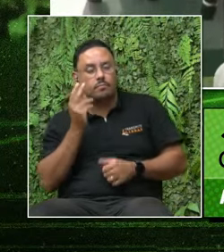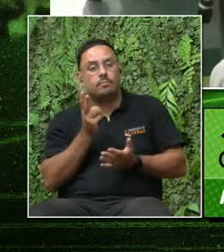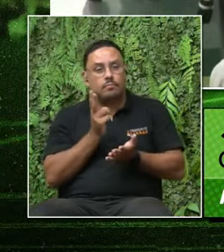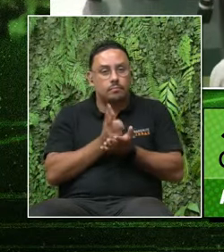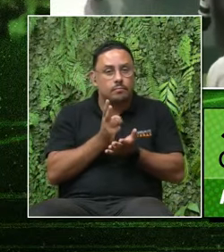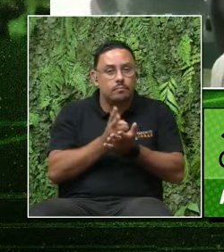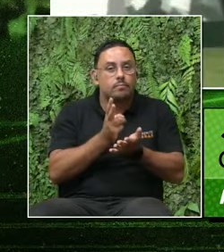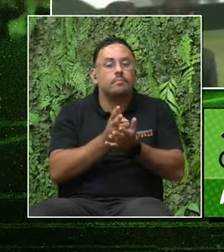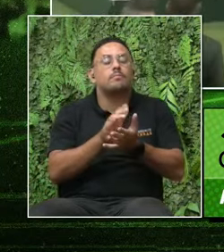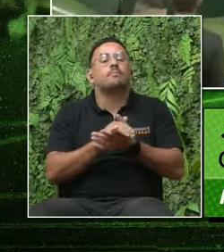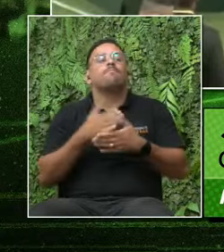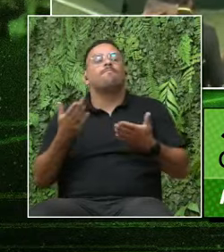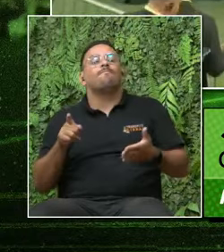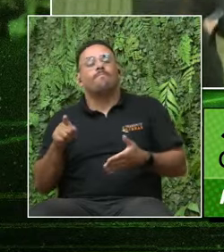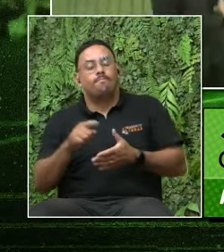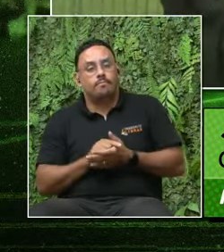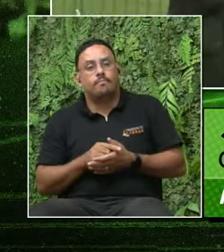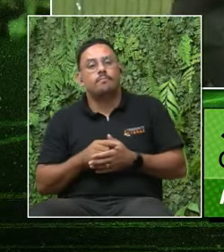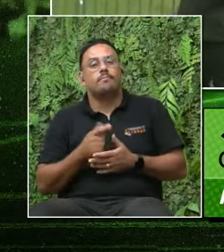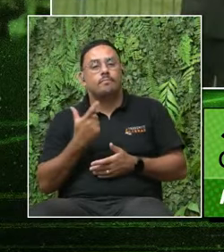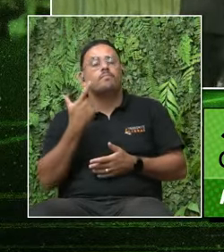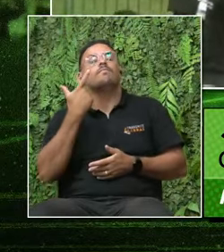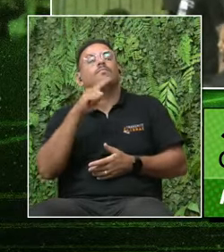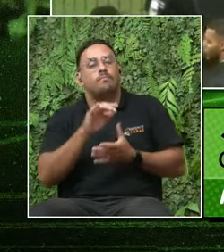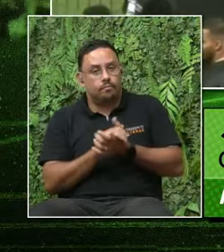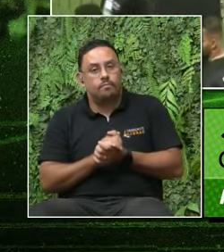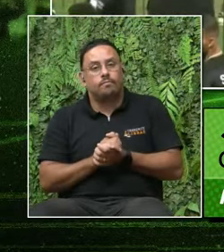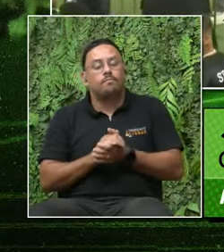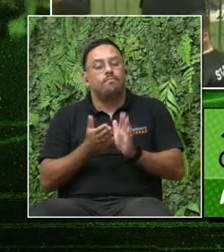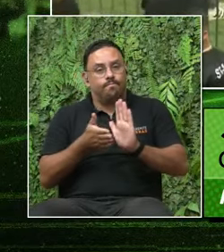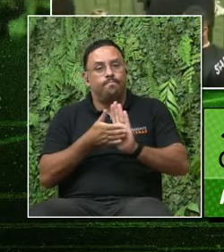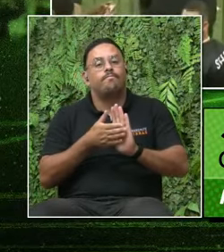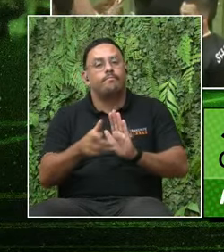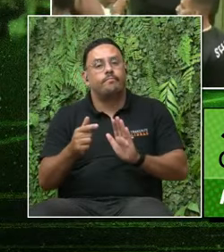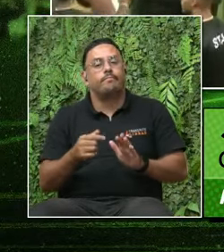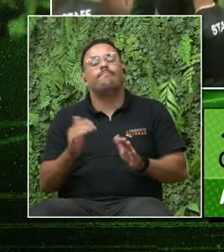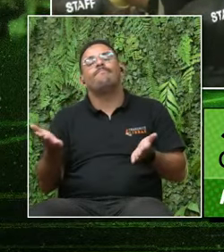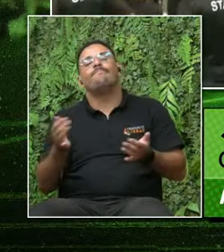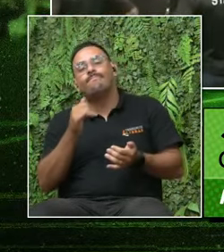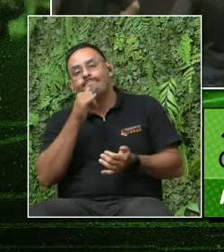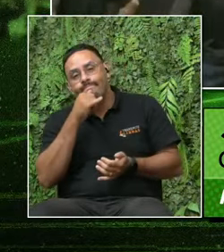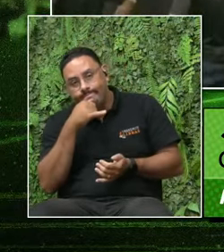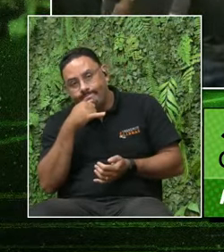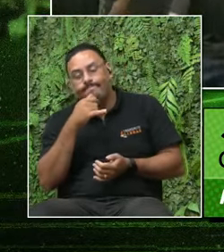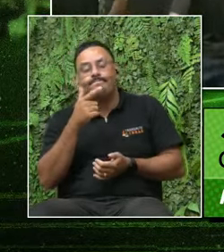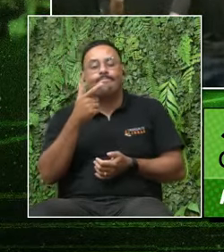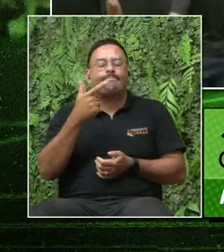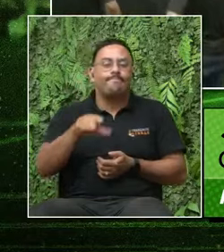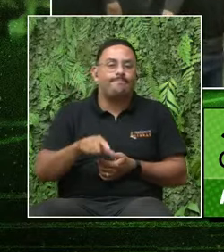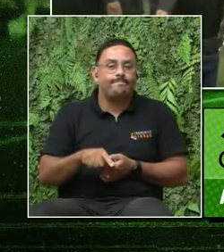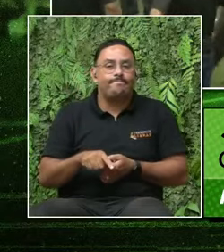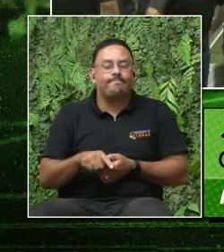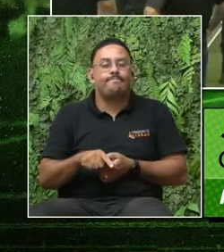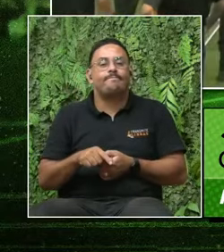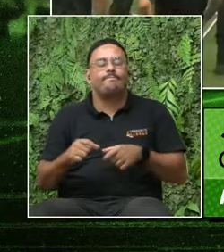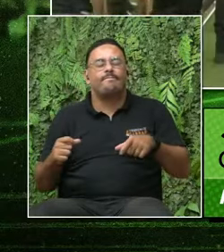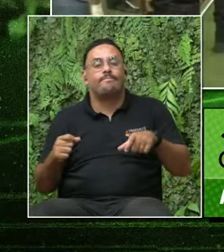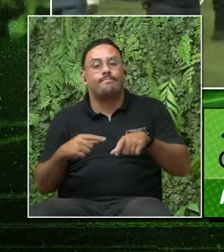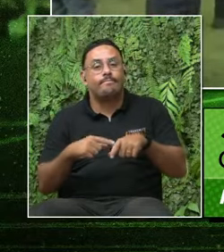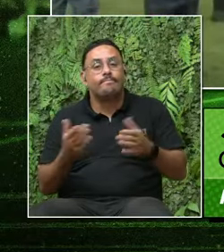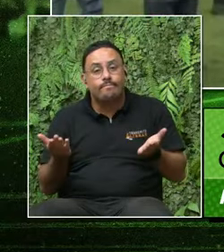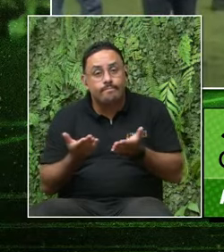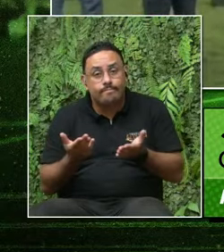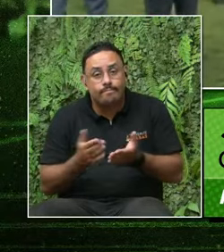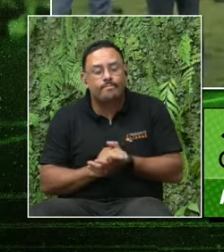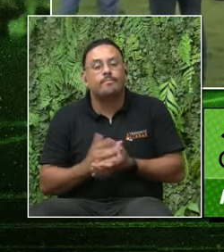eh Então mas ele ele se enquadrou na na proposta mas ele teve a infelicidade de novo de fazer o outro gol contra hoje